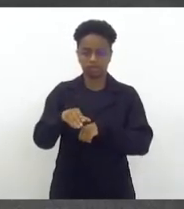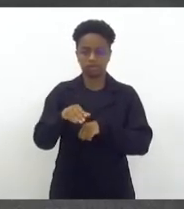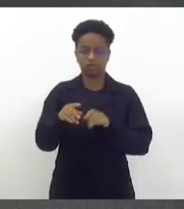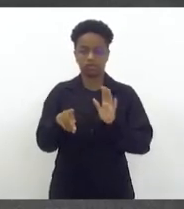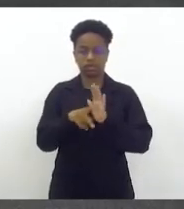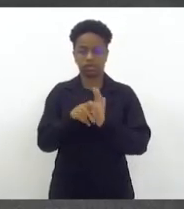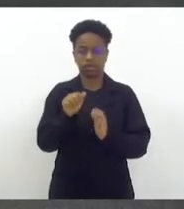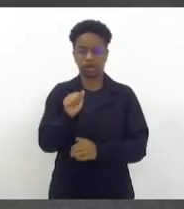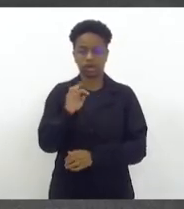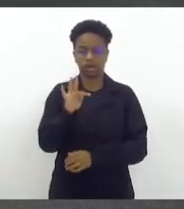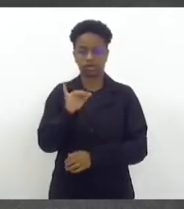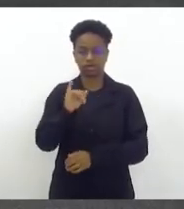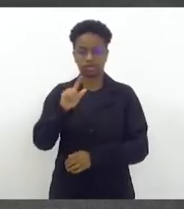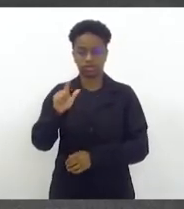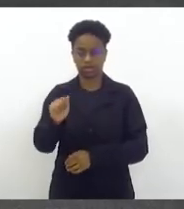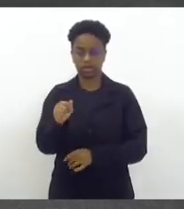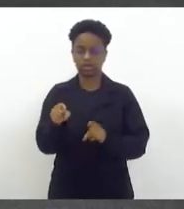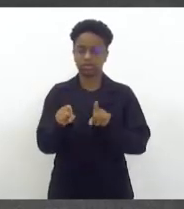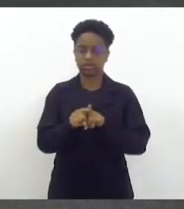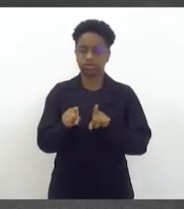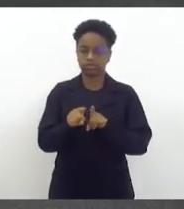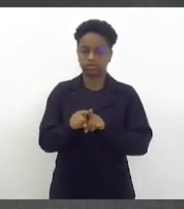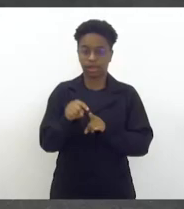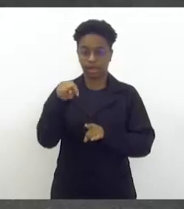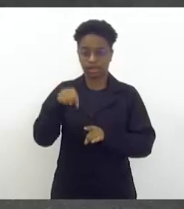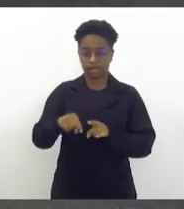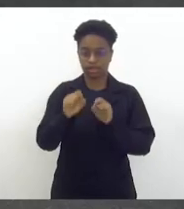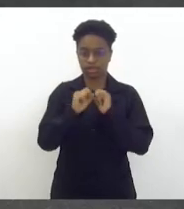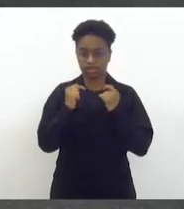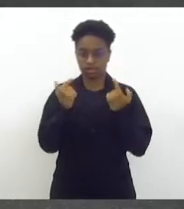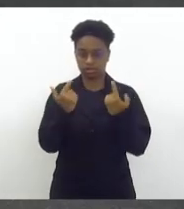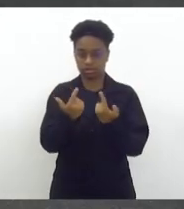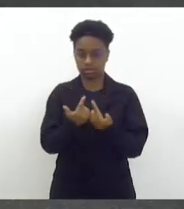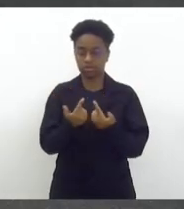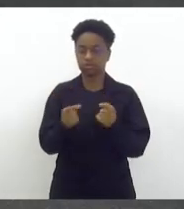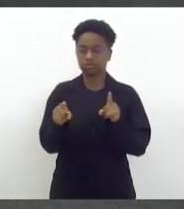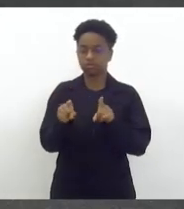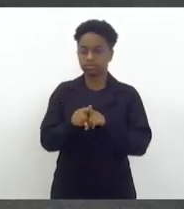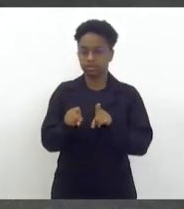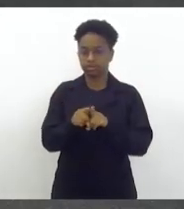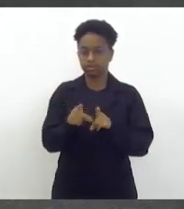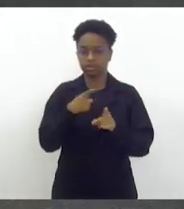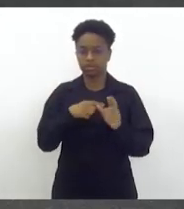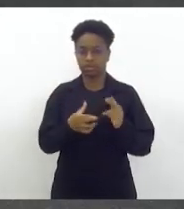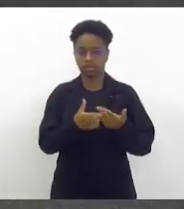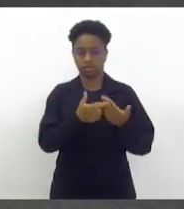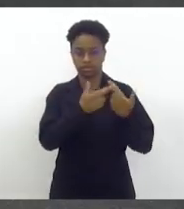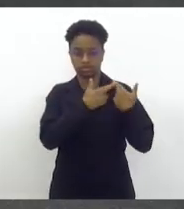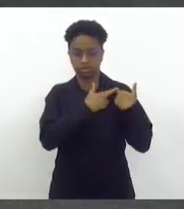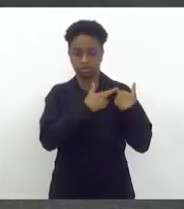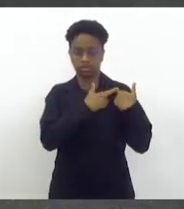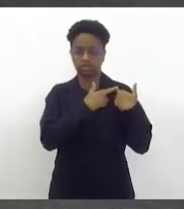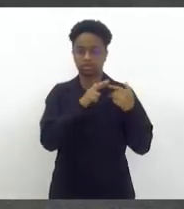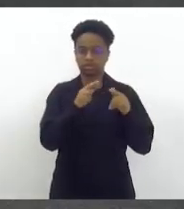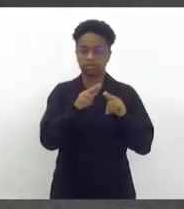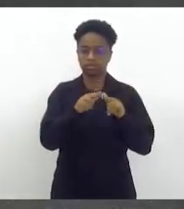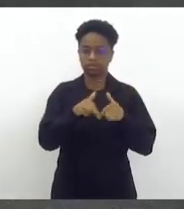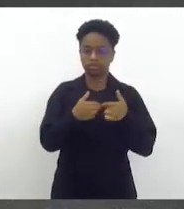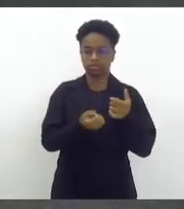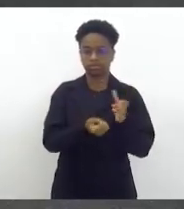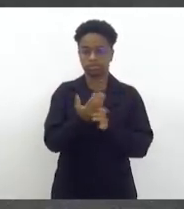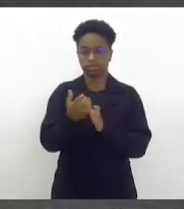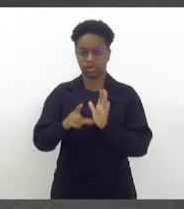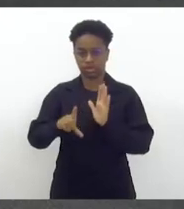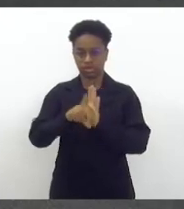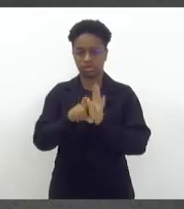Nunes, entendendo que essa casa legislativa também é responsável por legislar para que a gente